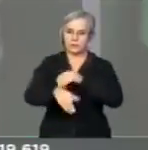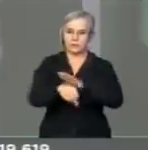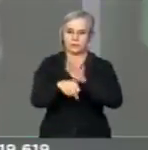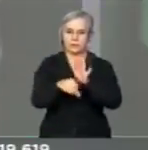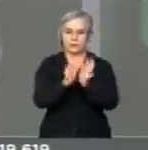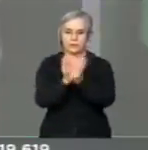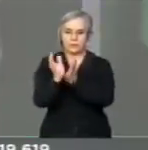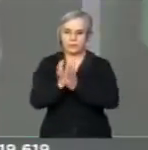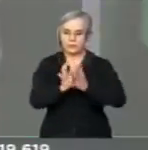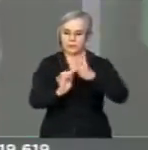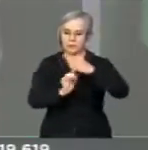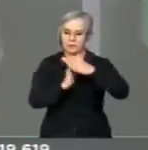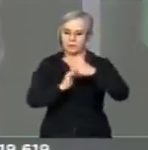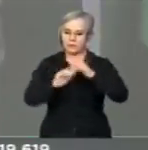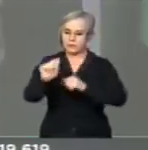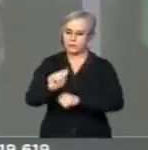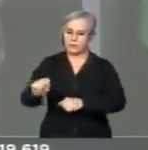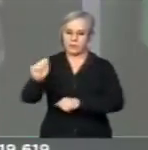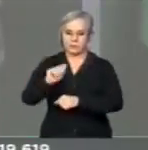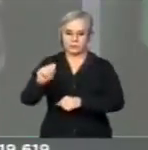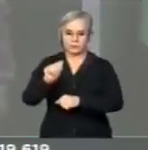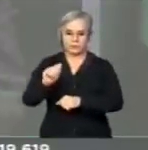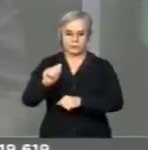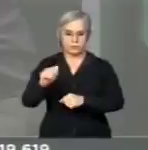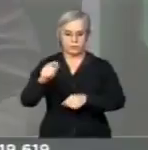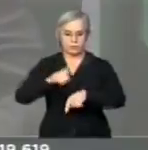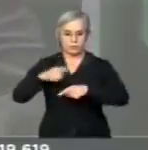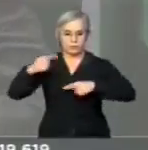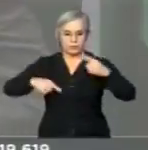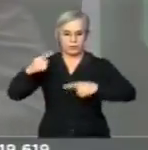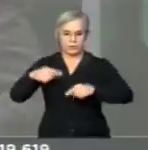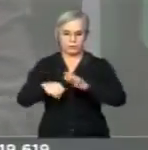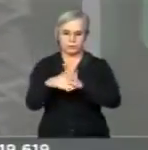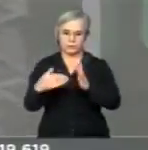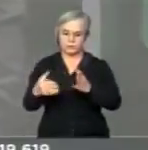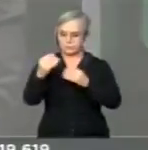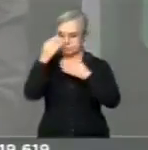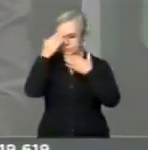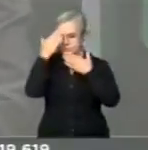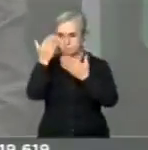referidas entidades associativas no debate sobre o acordo de leniência. Muito obrigado.